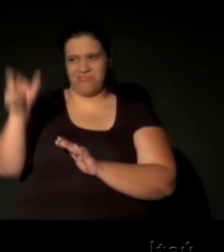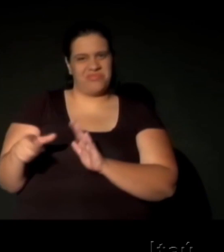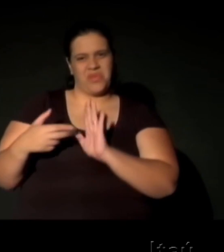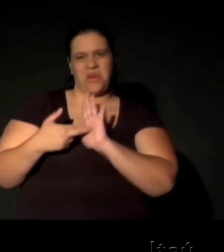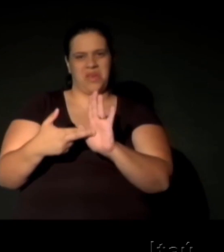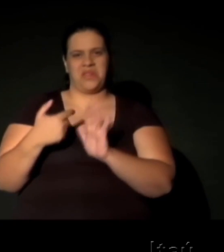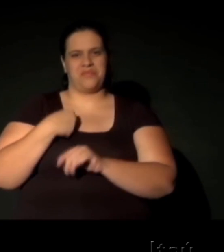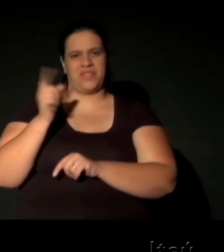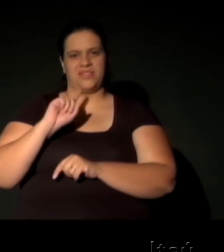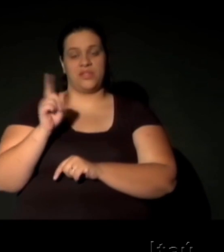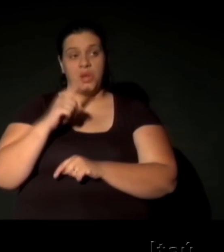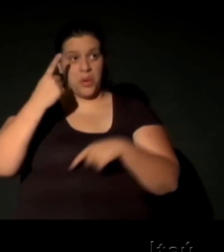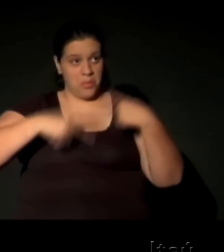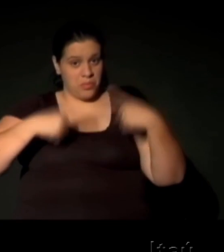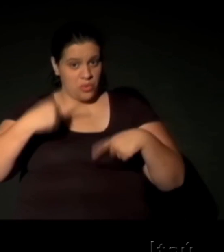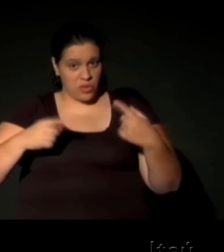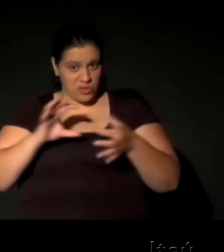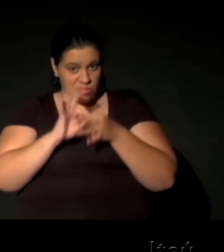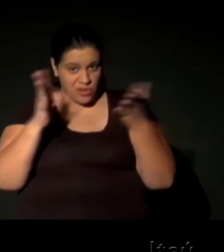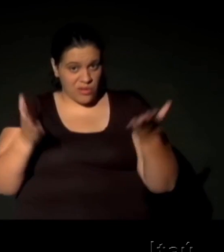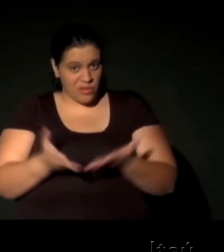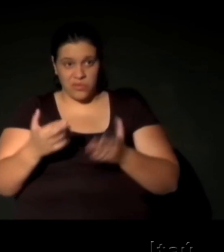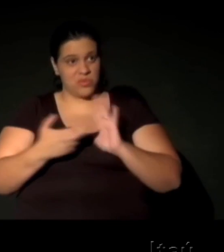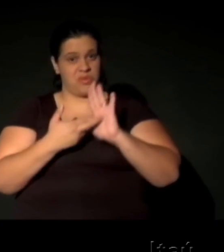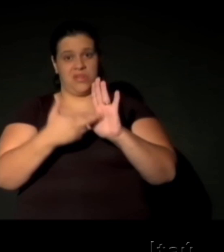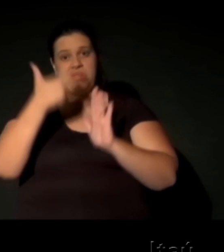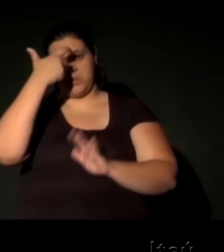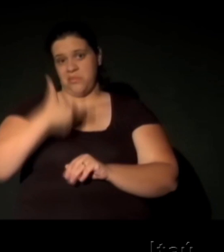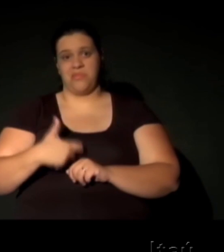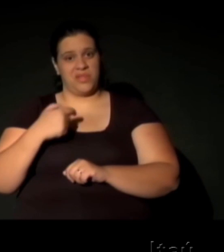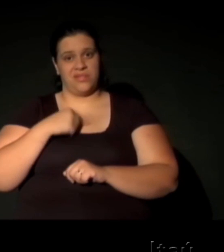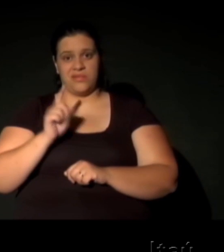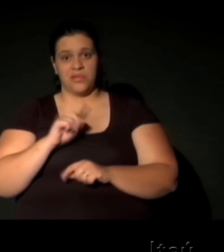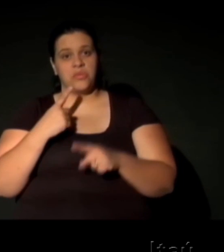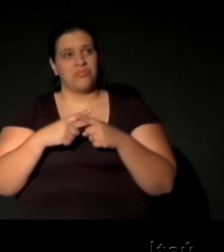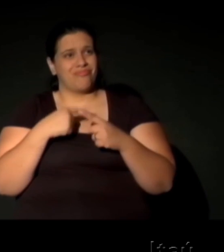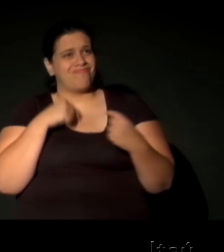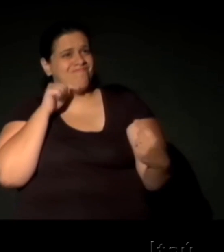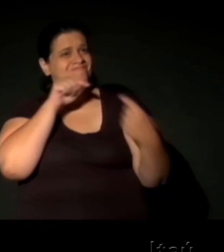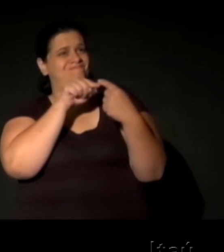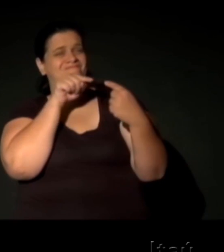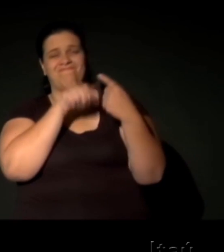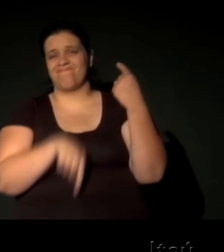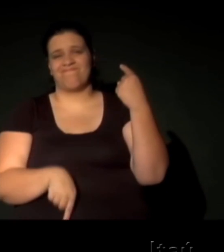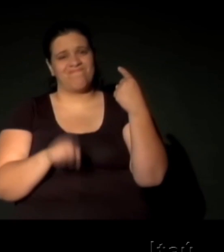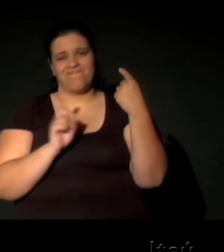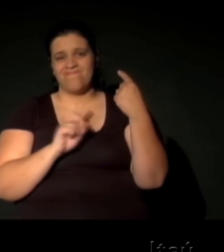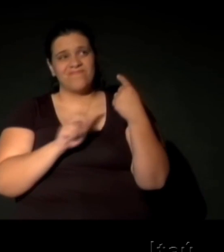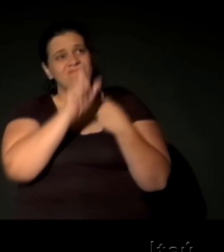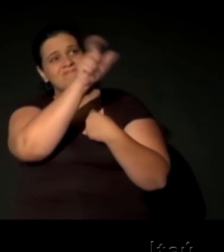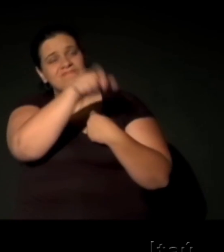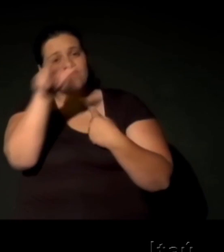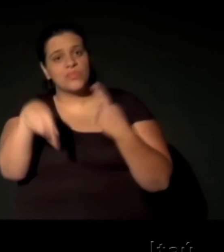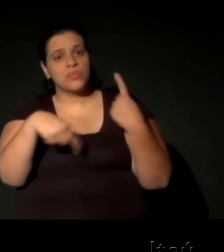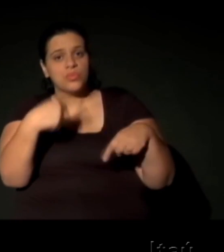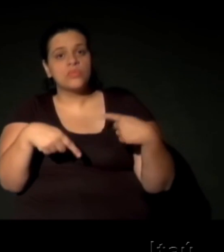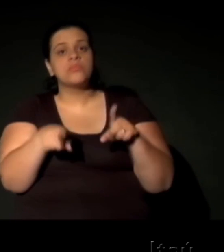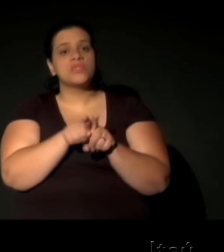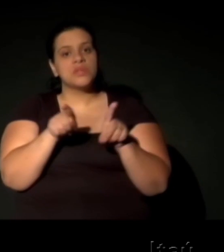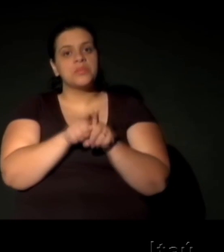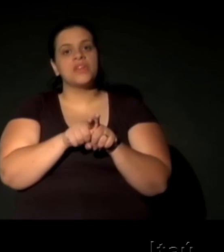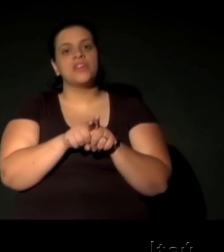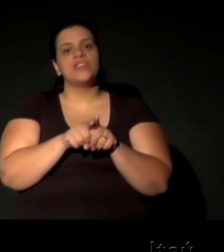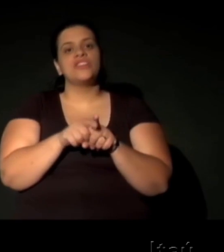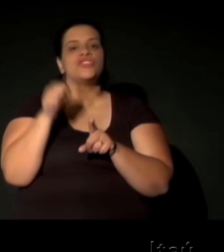ah a política contemporânea não me representa não só porque você não tem uma relação de identidade né com esses políticos mas a a questão de gênero